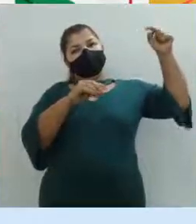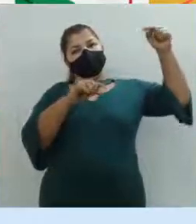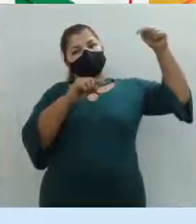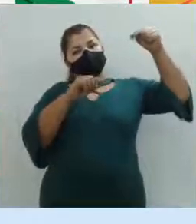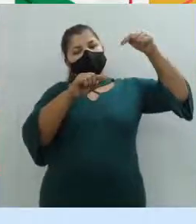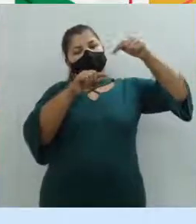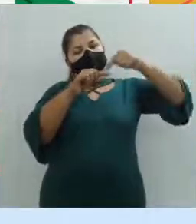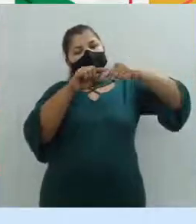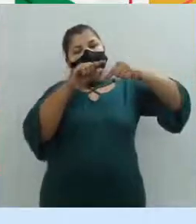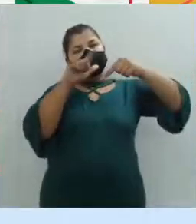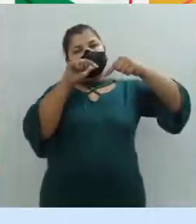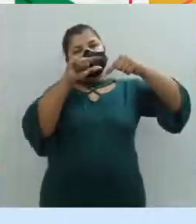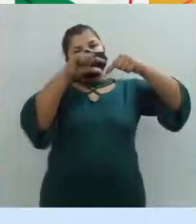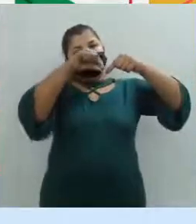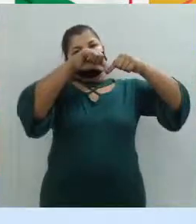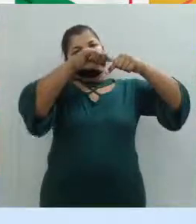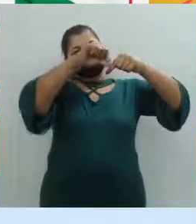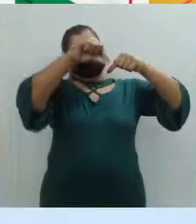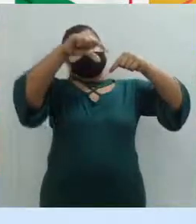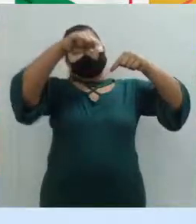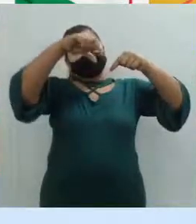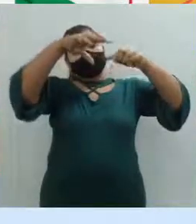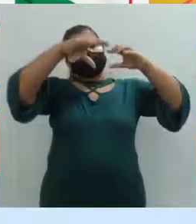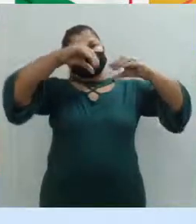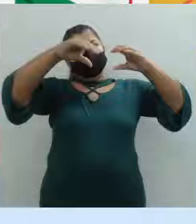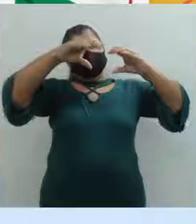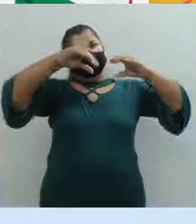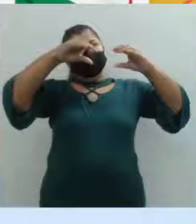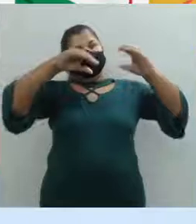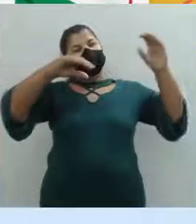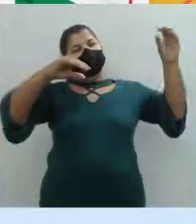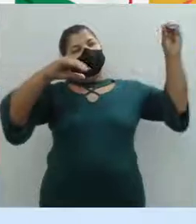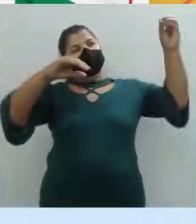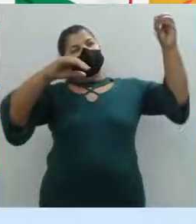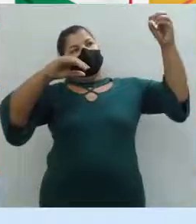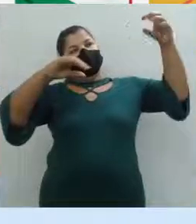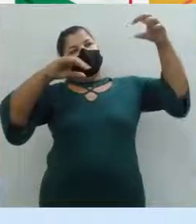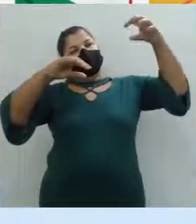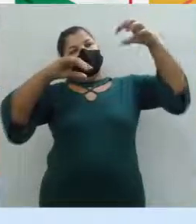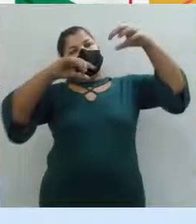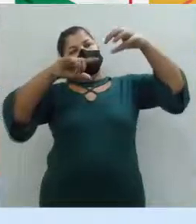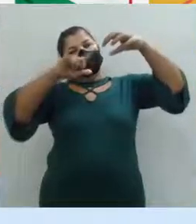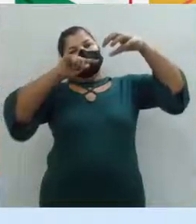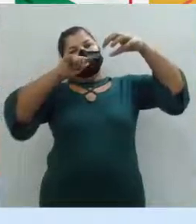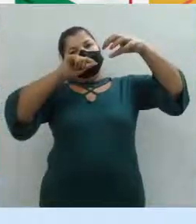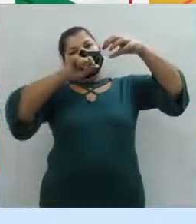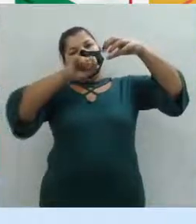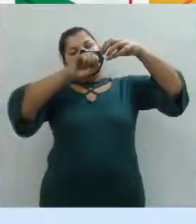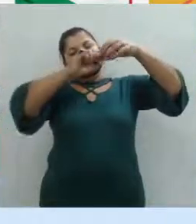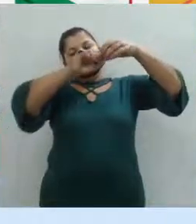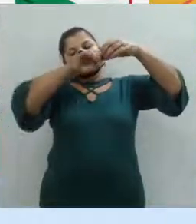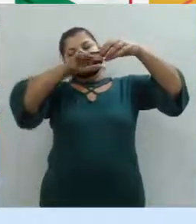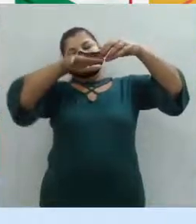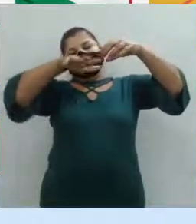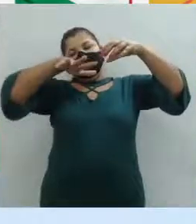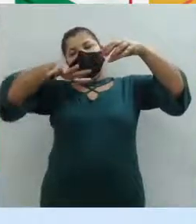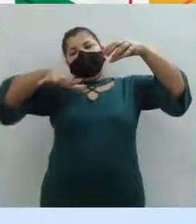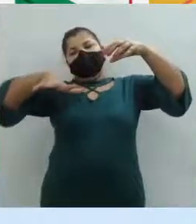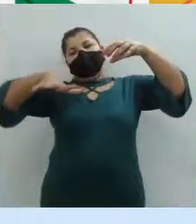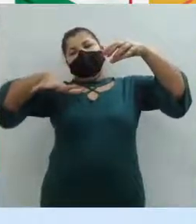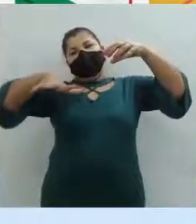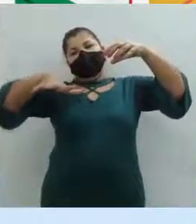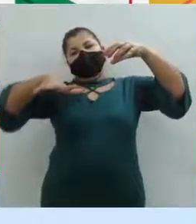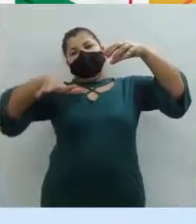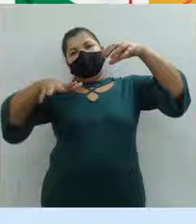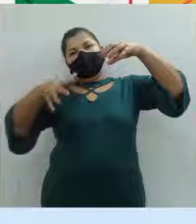pelas gotículas de água que estão acumuladas nas nuvens, e essas gotículas, elas fazem como se fosse um prisma,